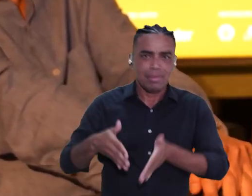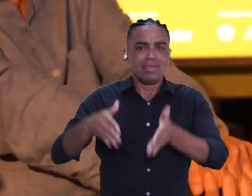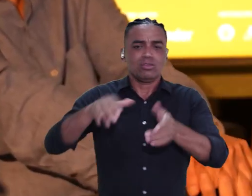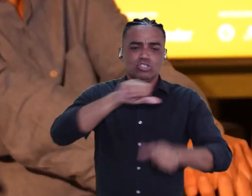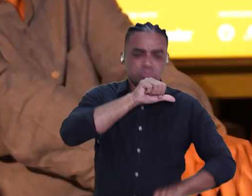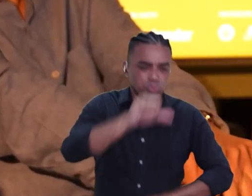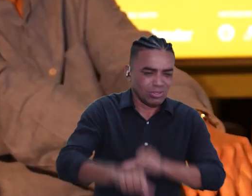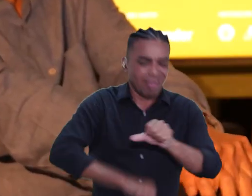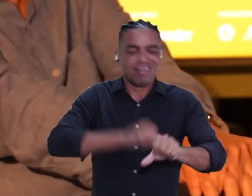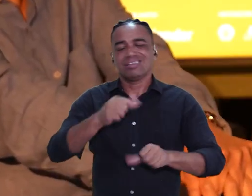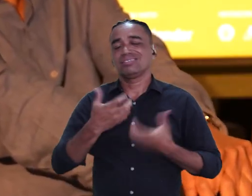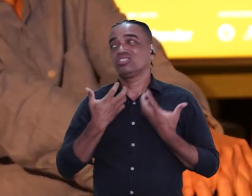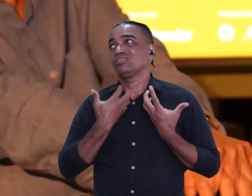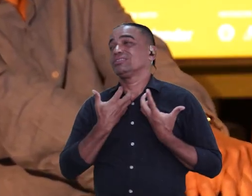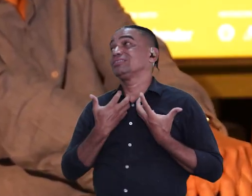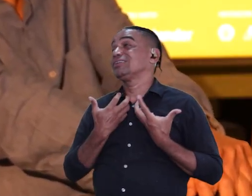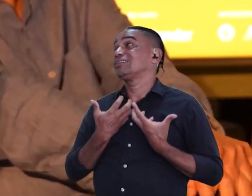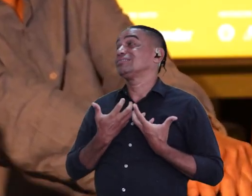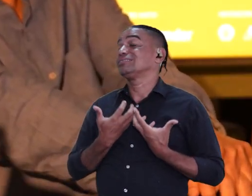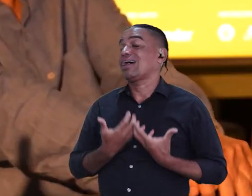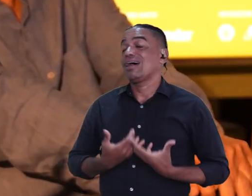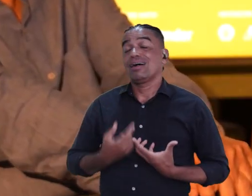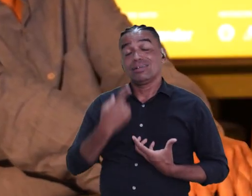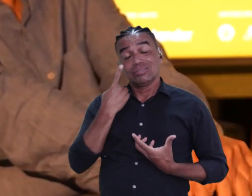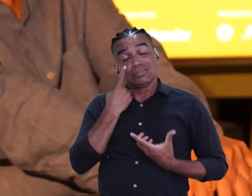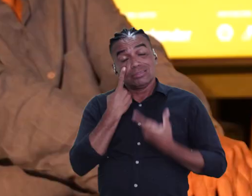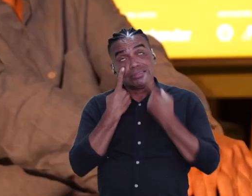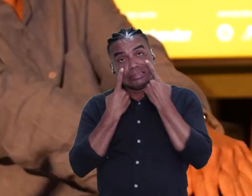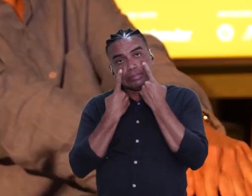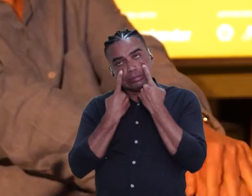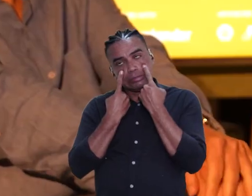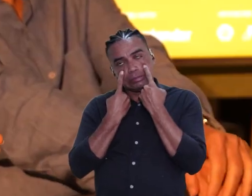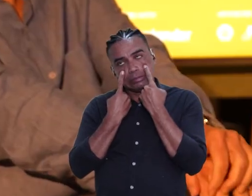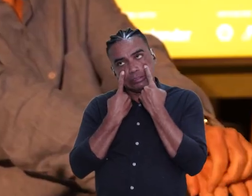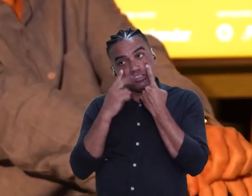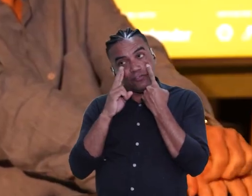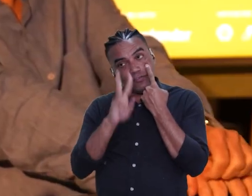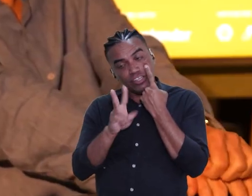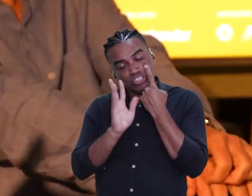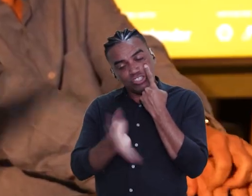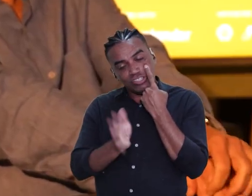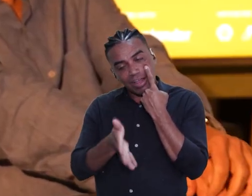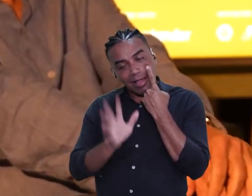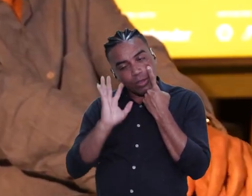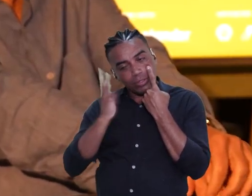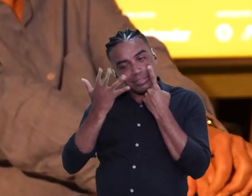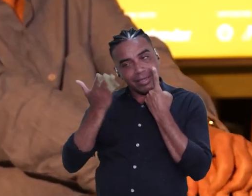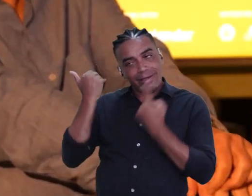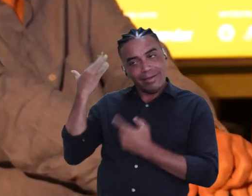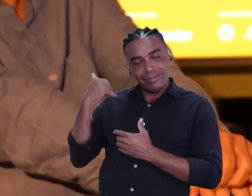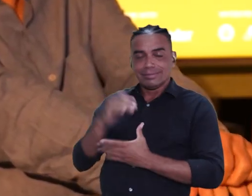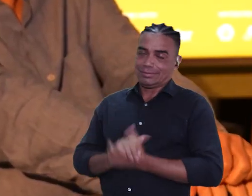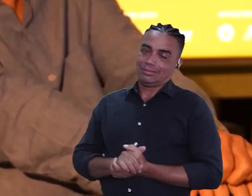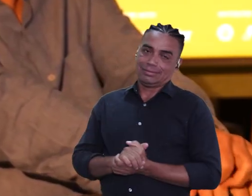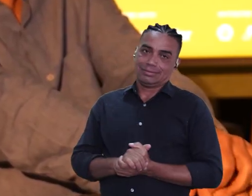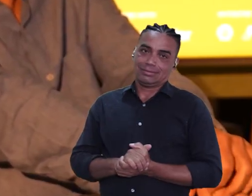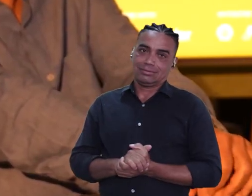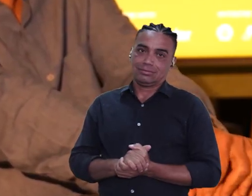certo cansaço, né, as retinas fatigadas, já vimos isso. Aliás,